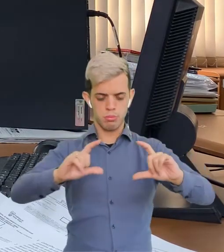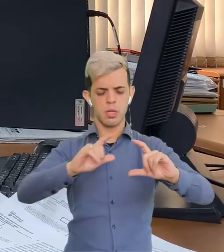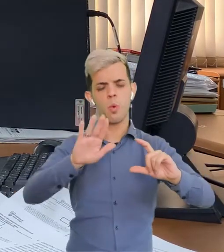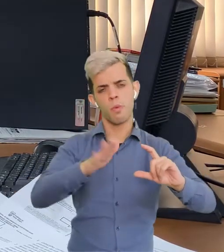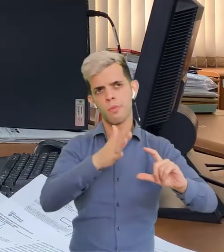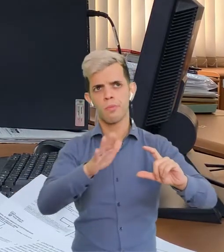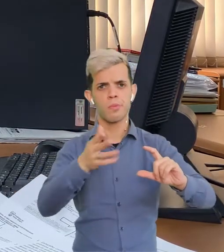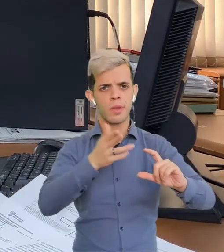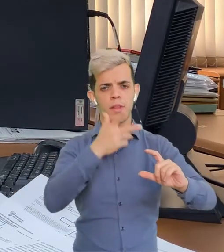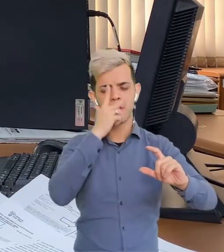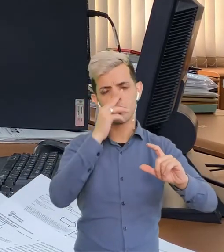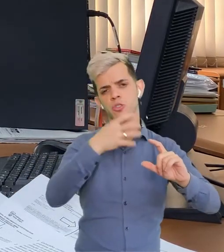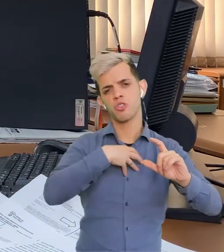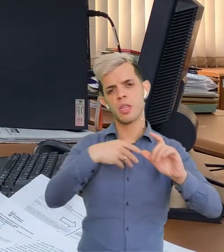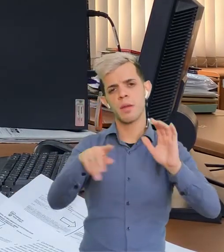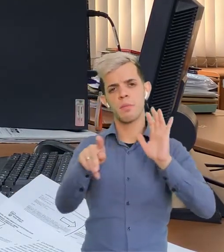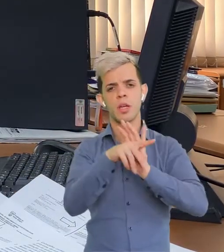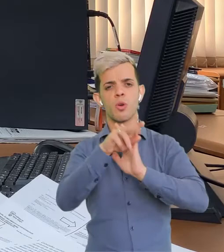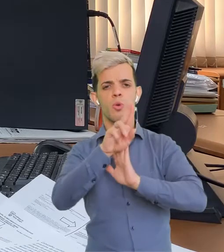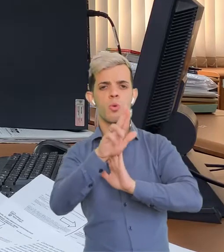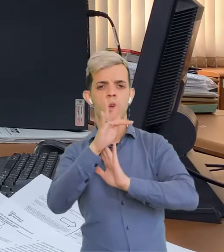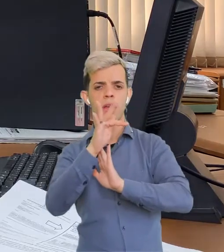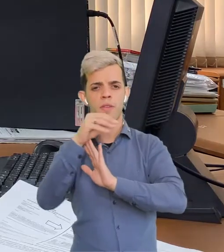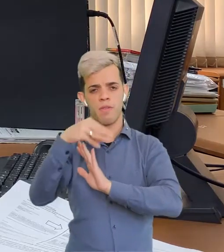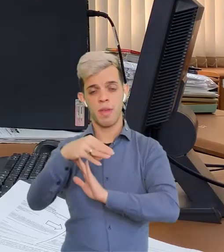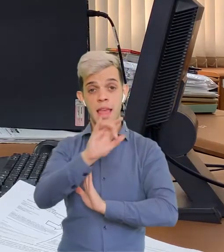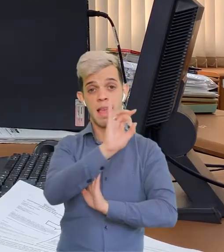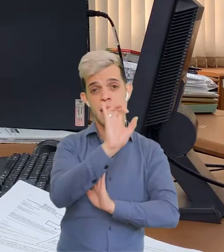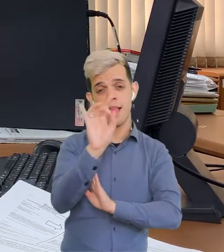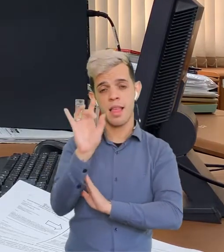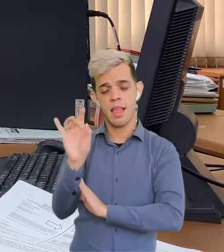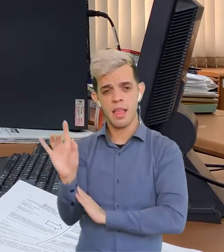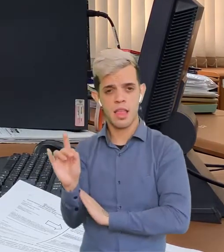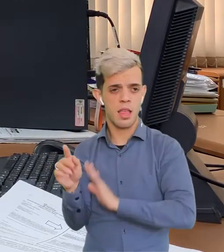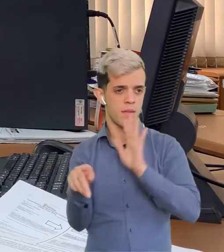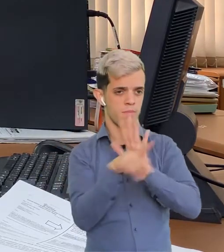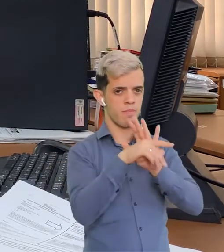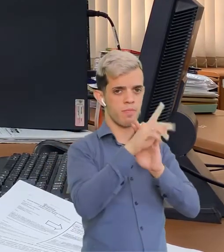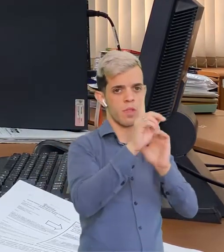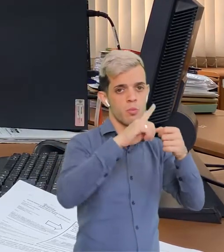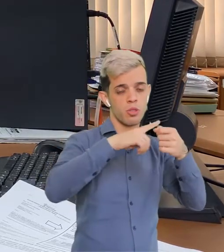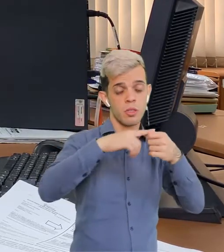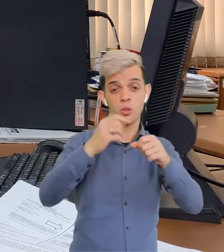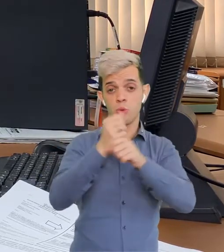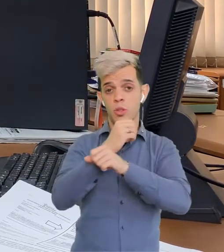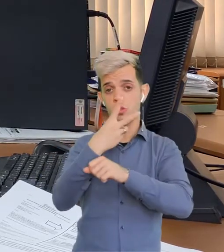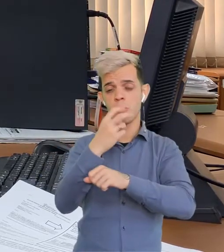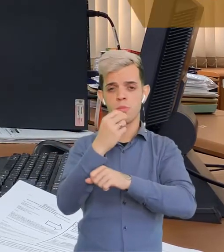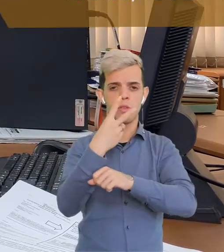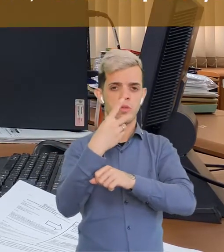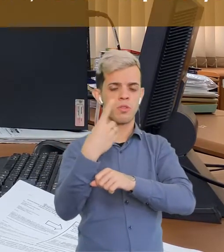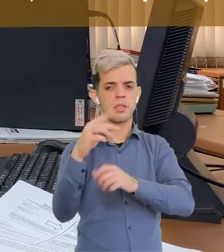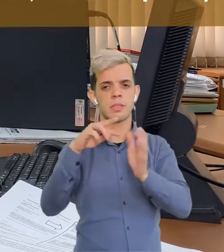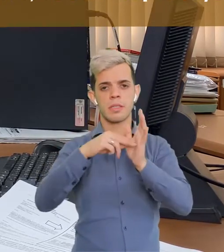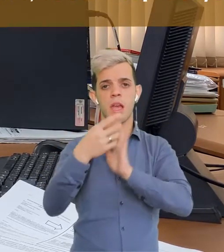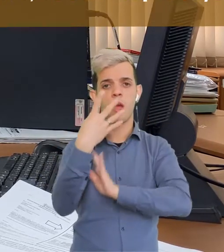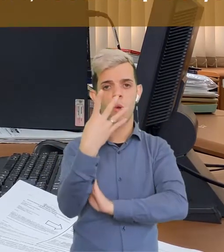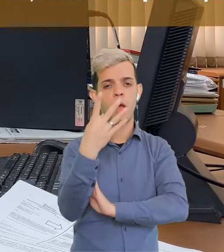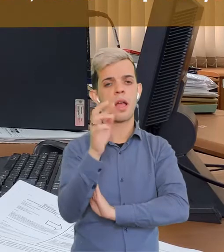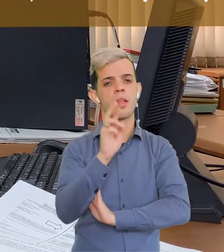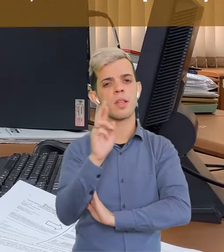Ela geralmente vai estar escrita na forma de UFMs. Cada unidade financeira municipal no ano de 2021 equivale a